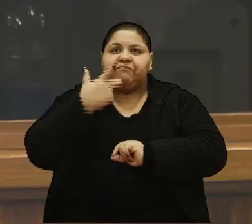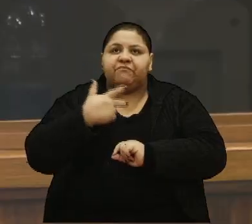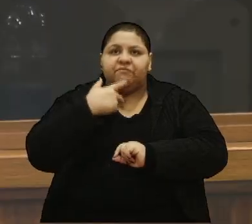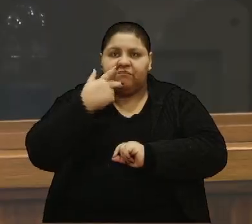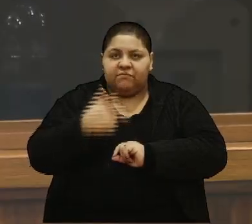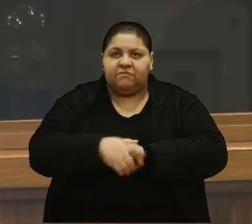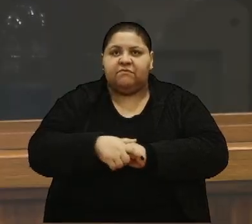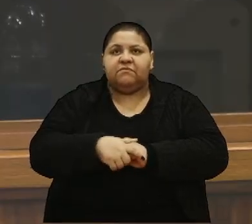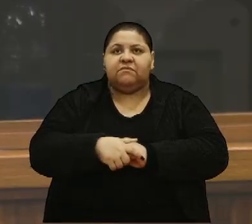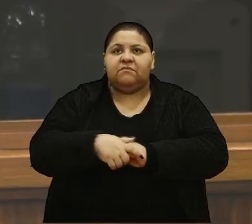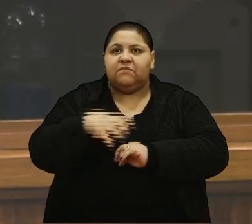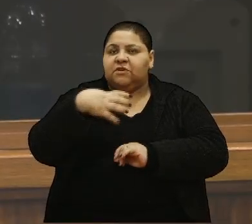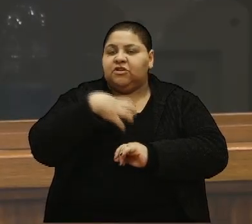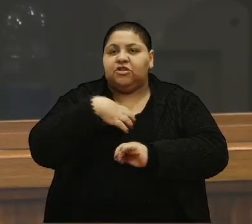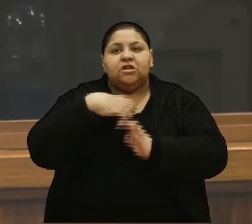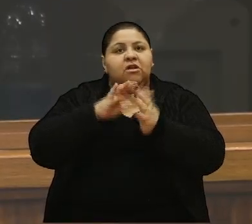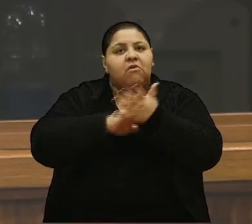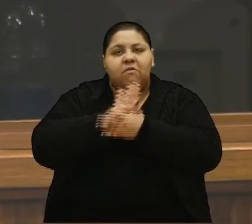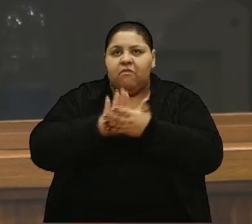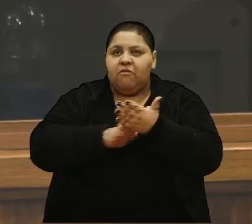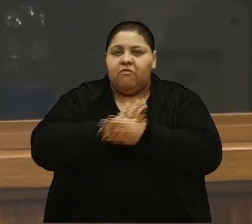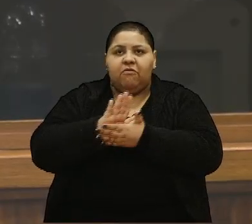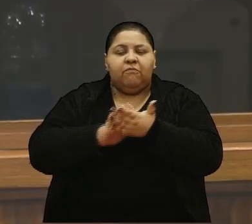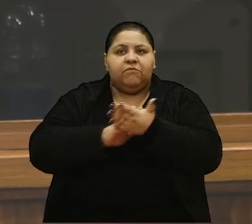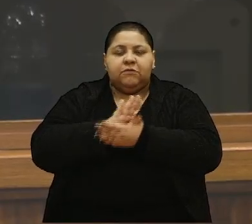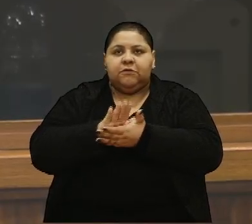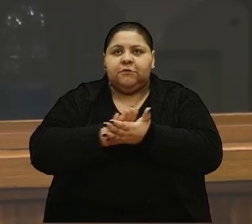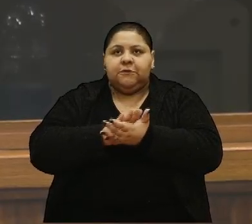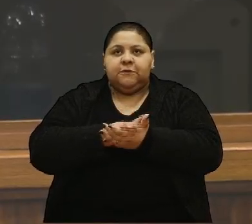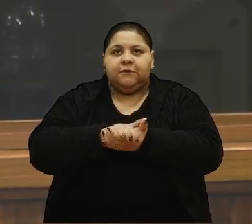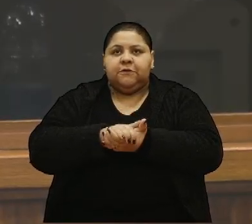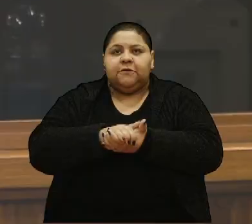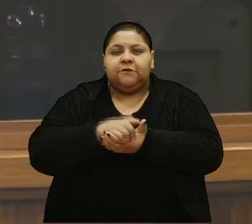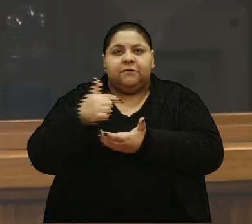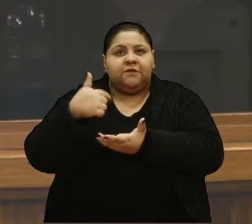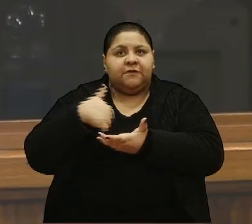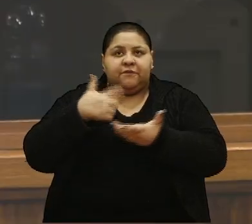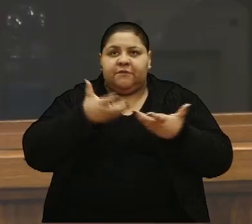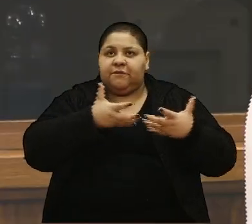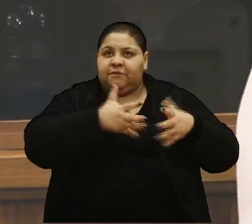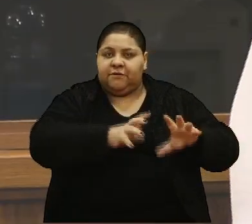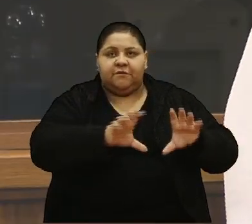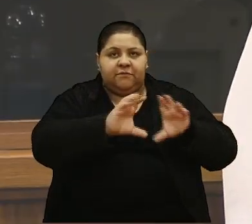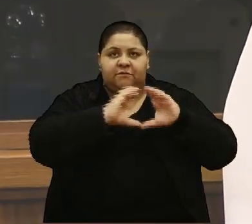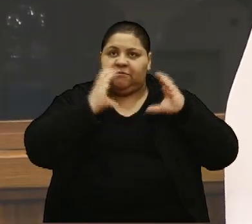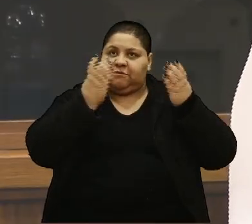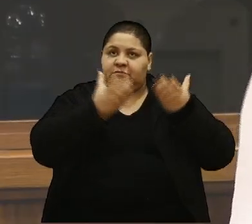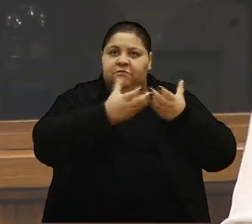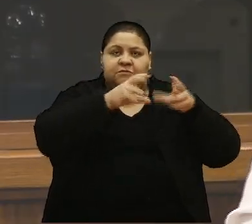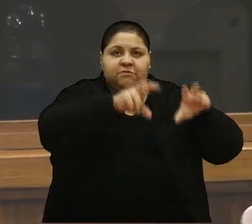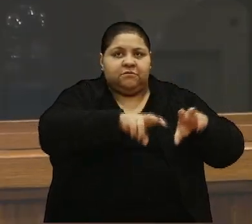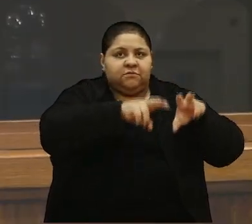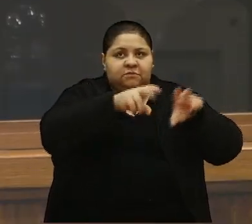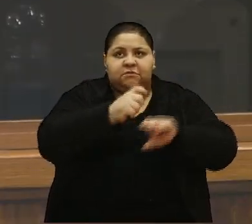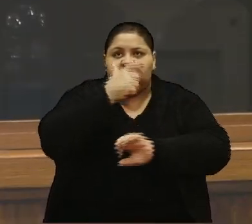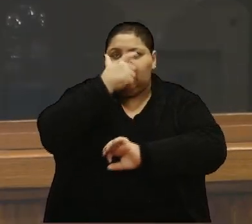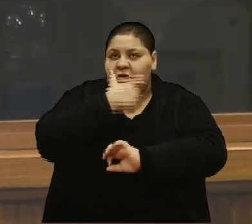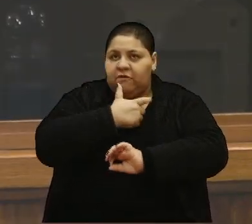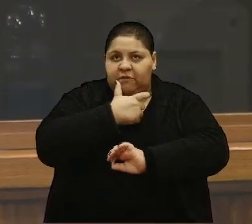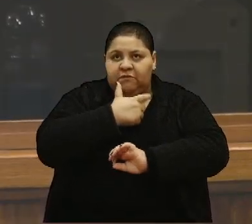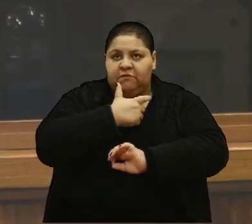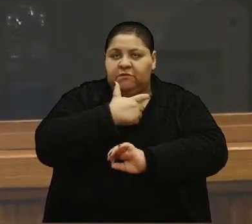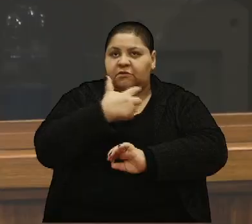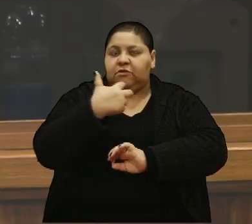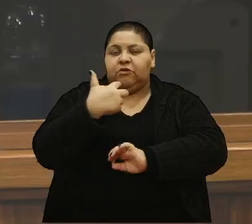que, de forma alguma, eu sou contra as comunidades do interior. Eu acho que ninguém pode